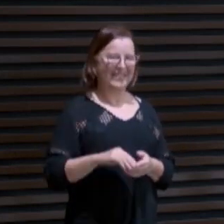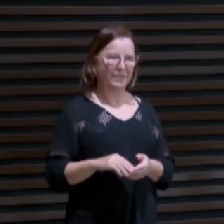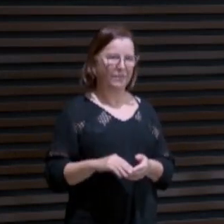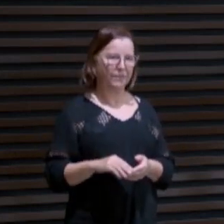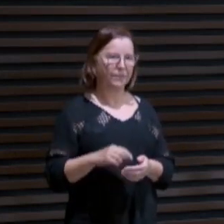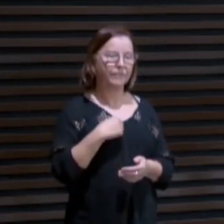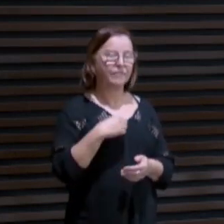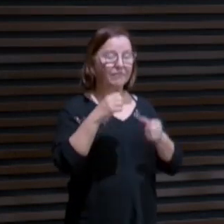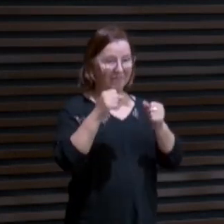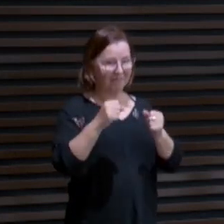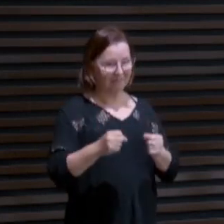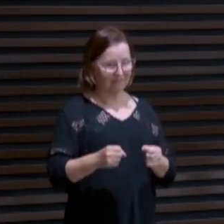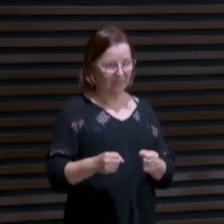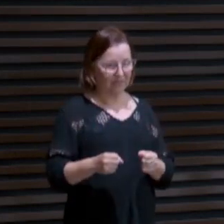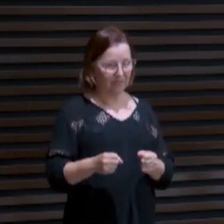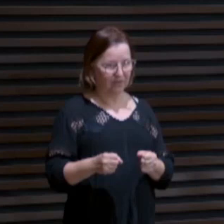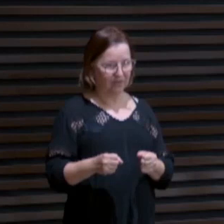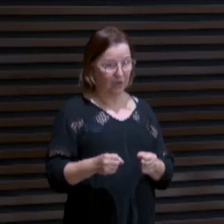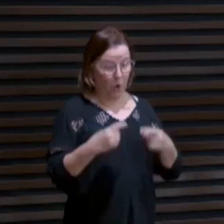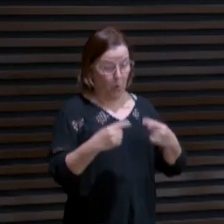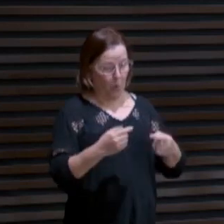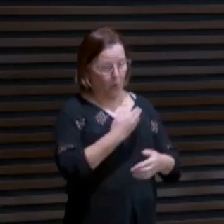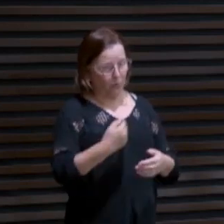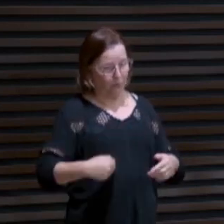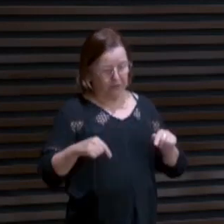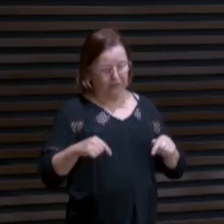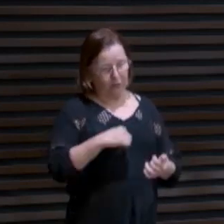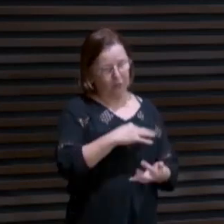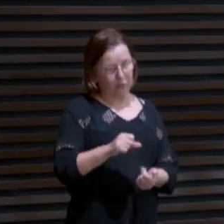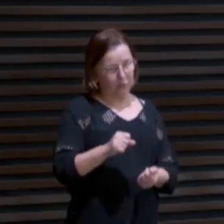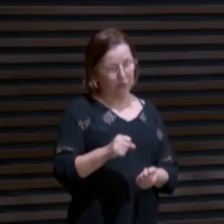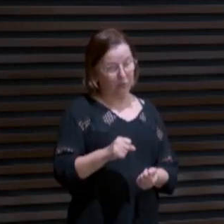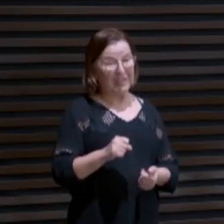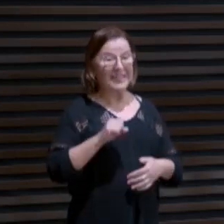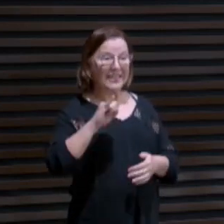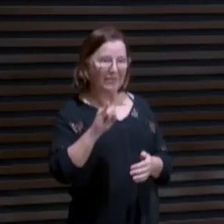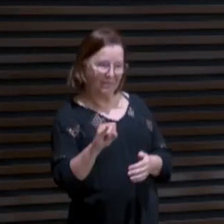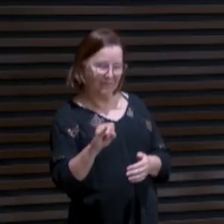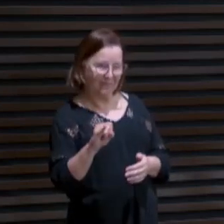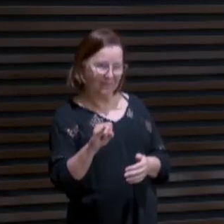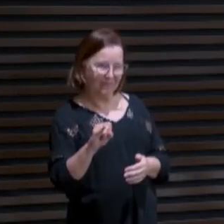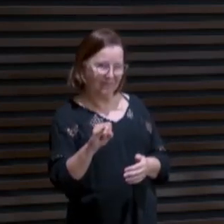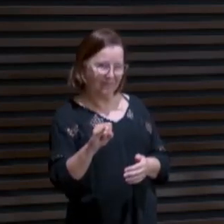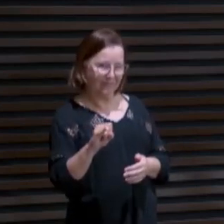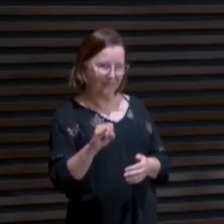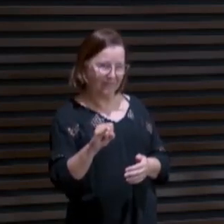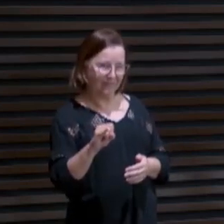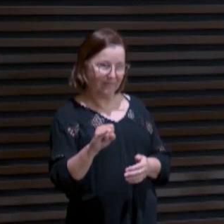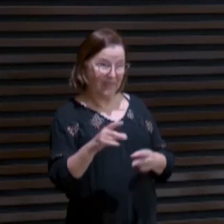Eu posso ir contra os governos deste mundo, desde que aquilo que ele